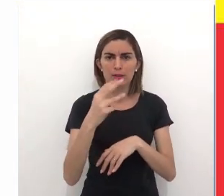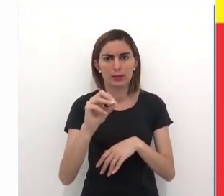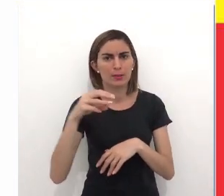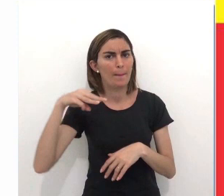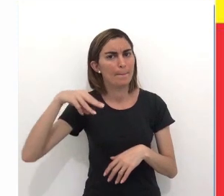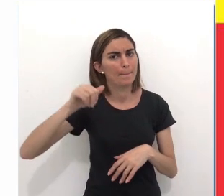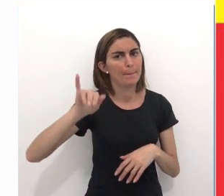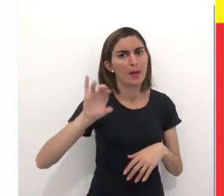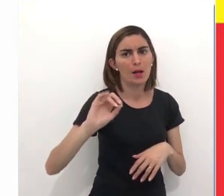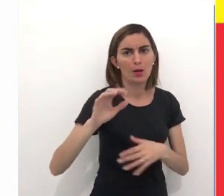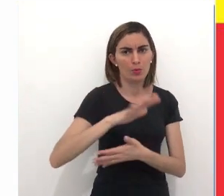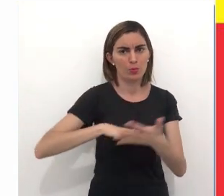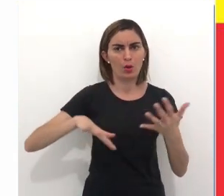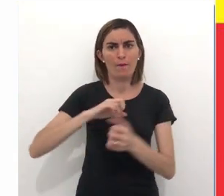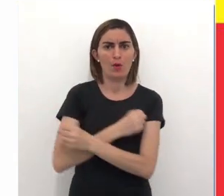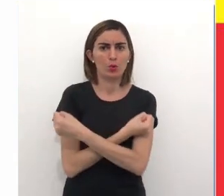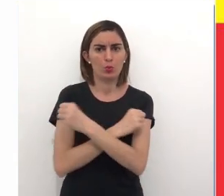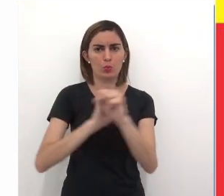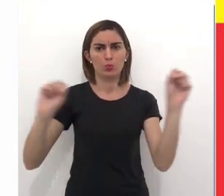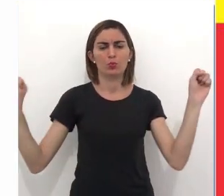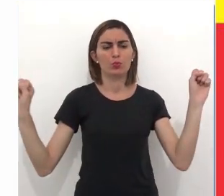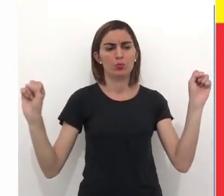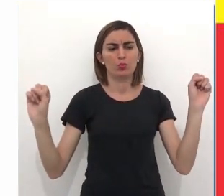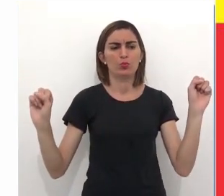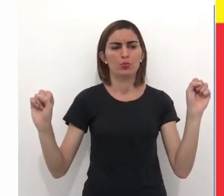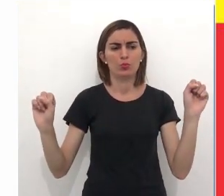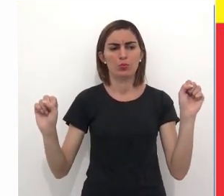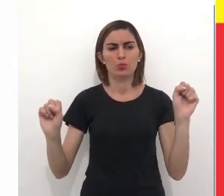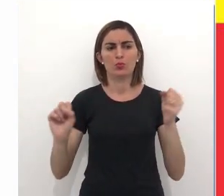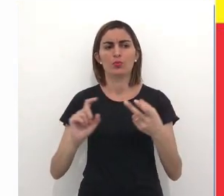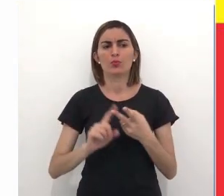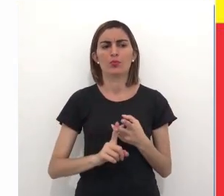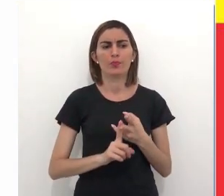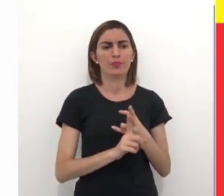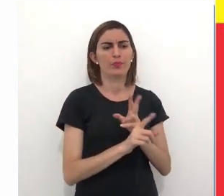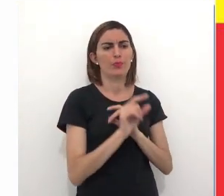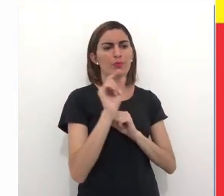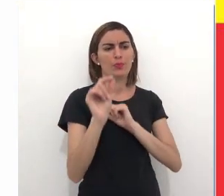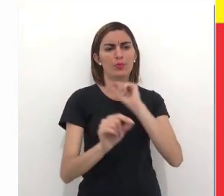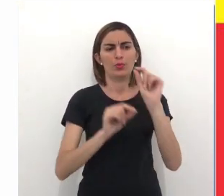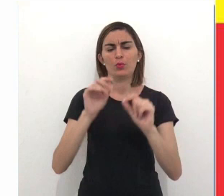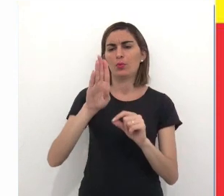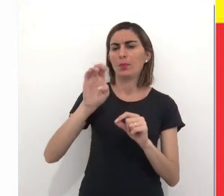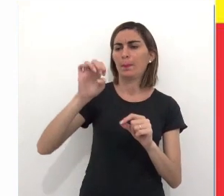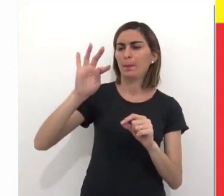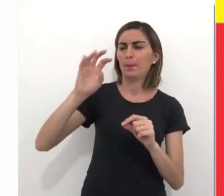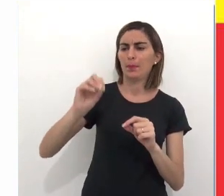30 de maio, a revolta eclodiu. Bento Franco de Camargo,